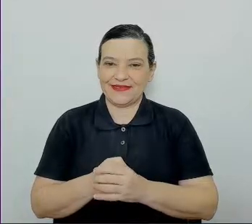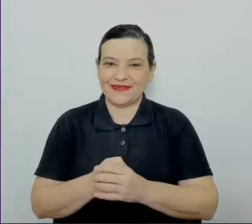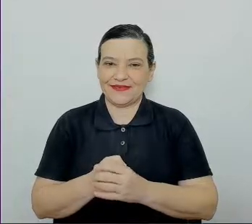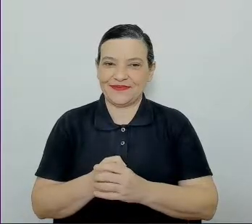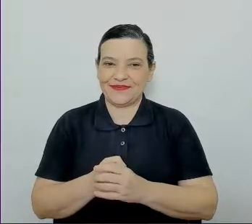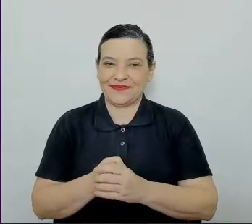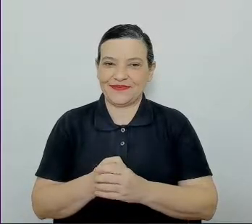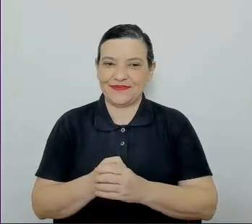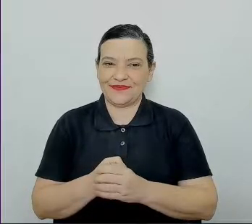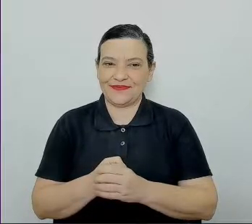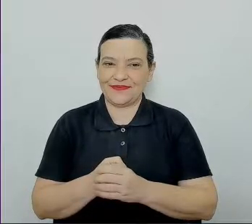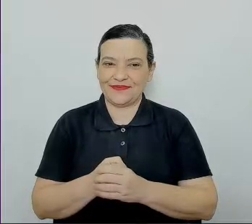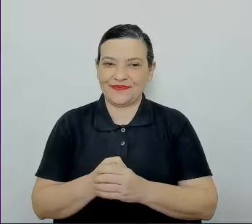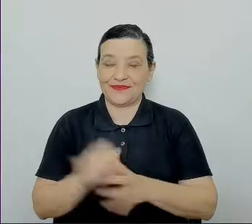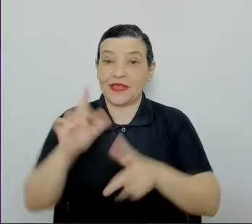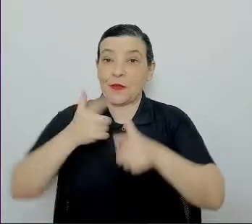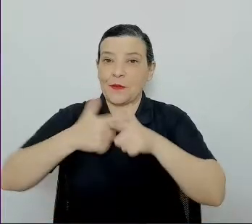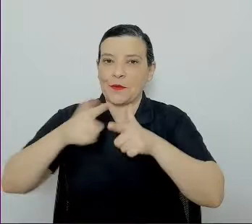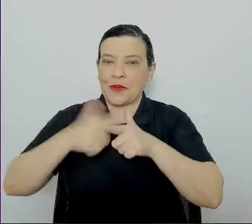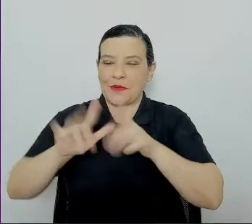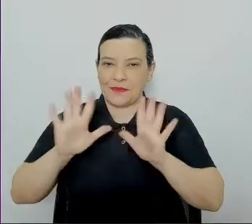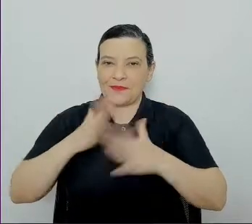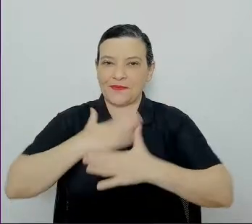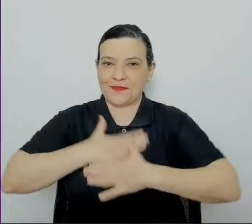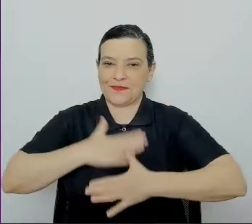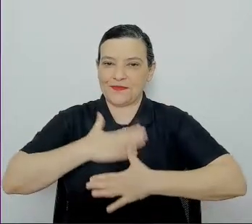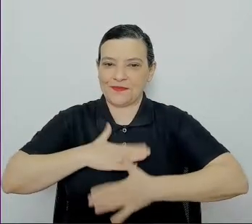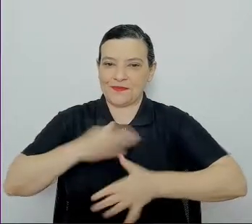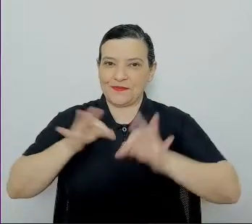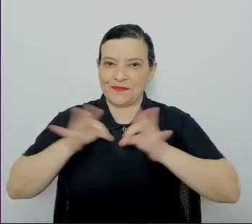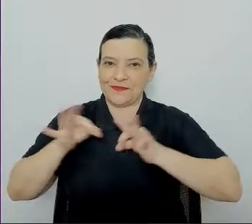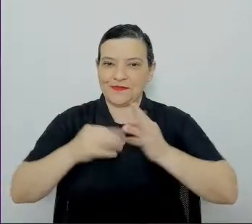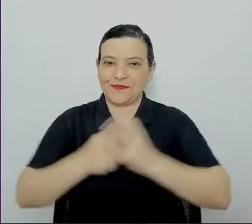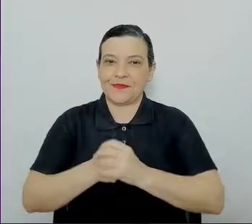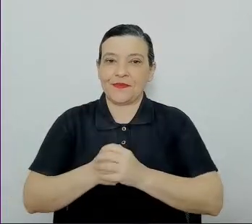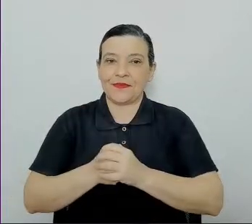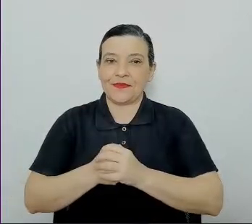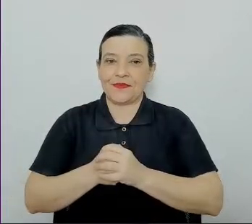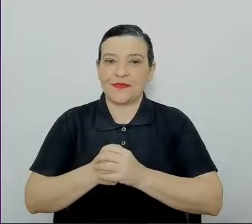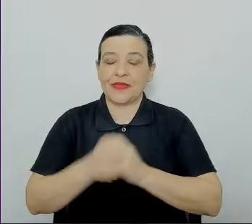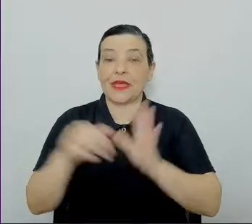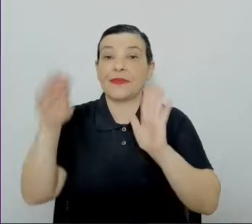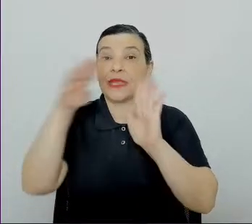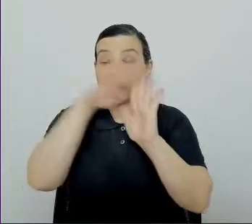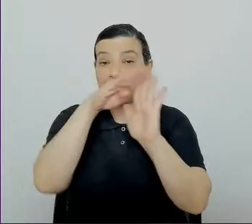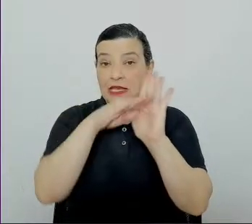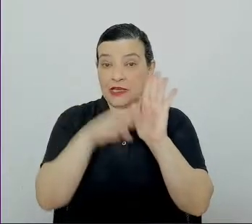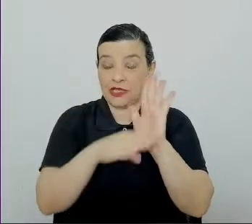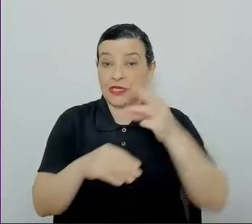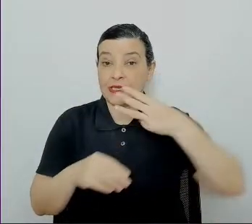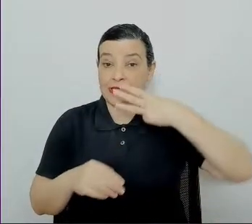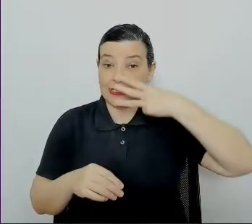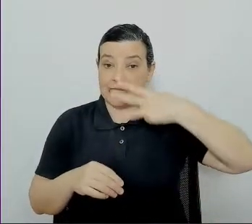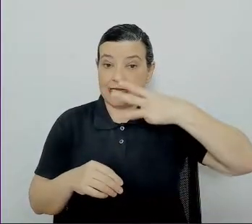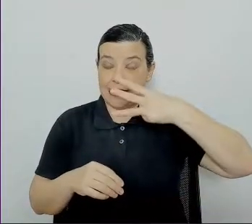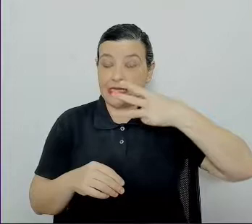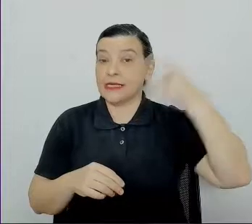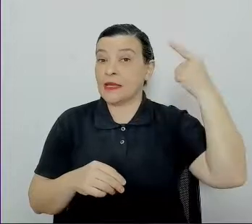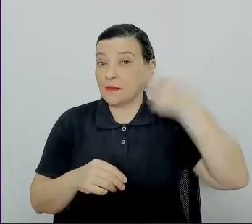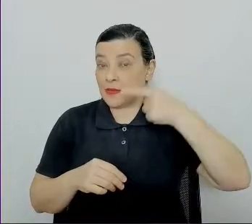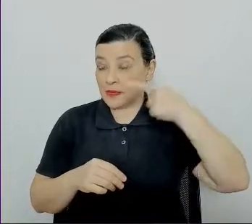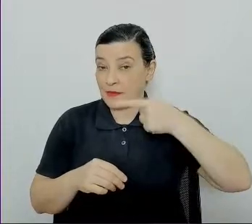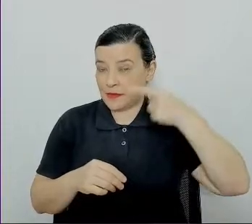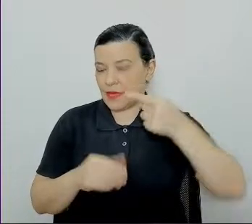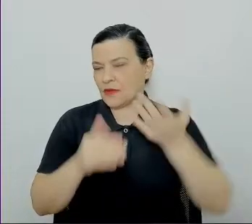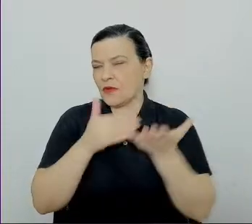Peraí, rapidinho, estou com problema no passador. Eu separei a agenda da palestra em 3 pedaços. O primeiro pedaço é uma introdução